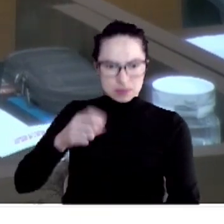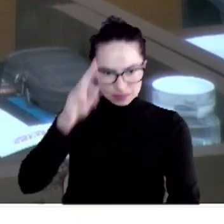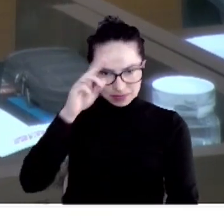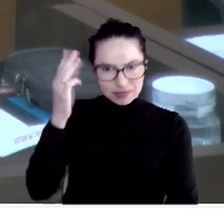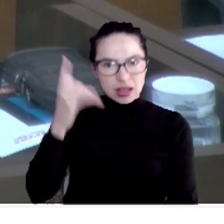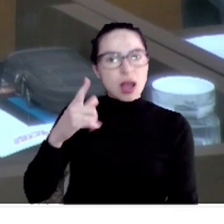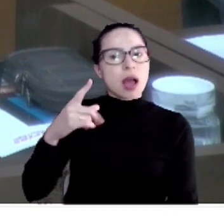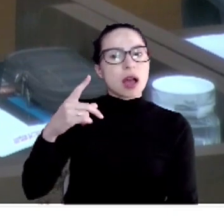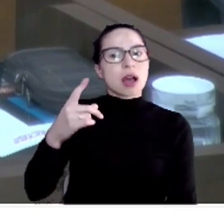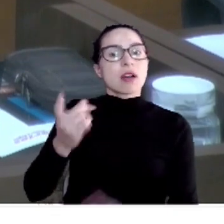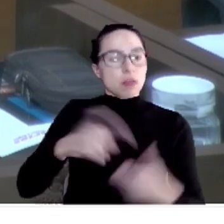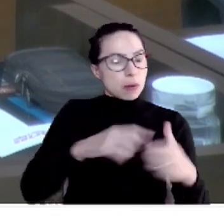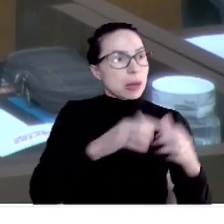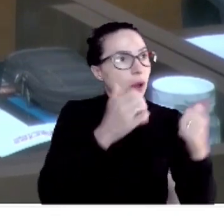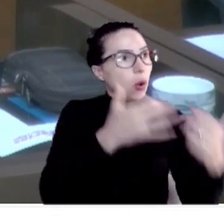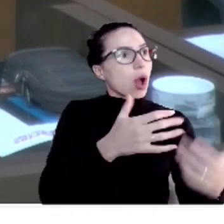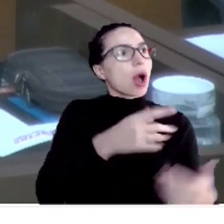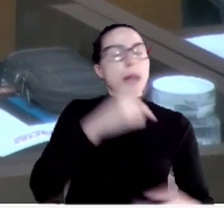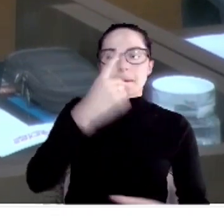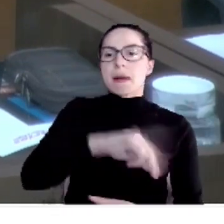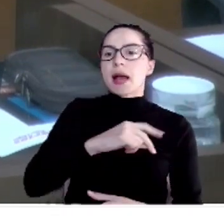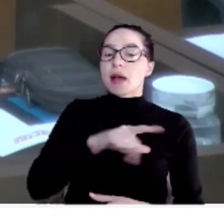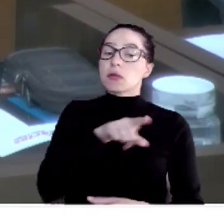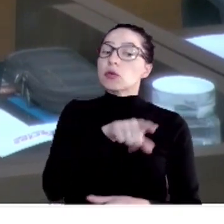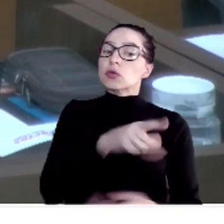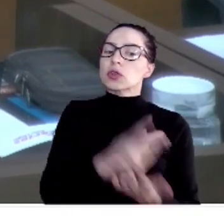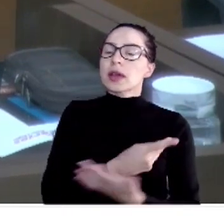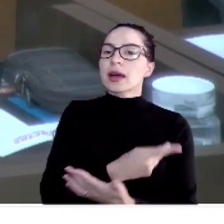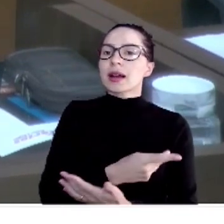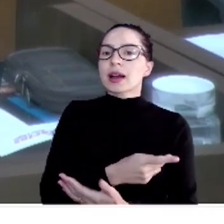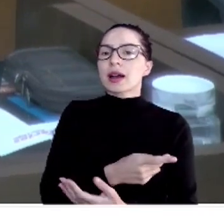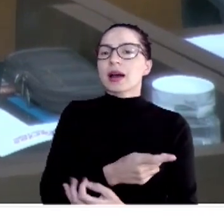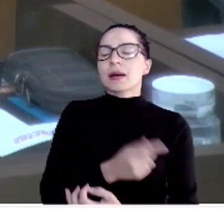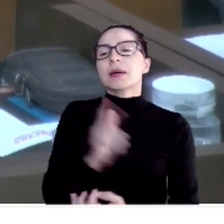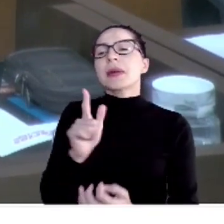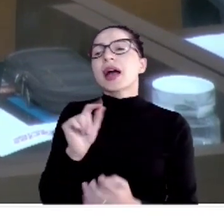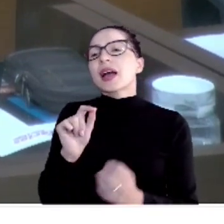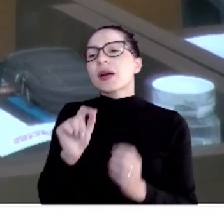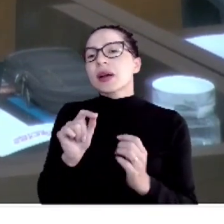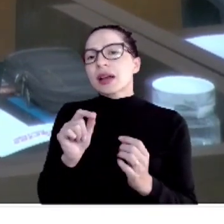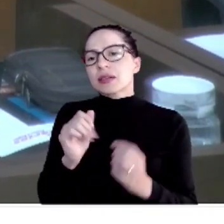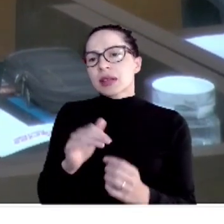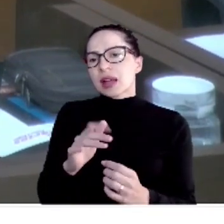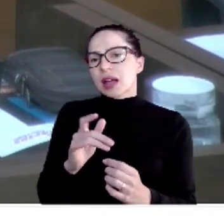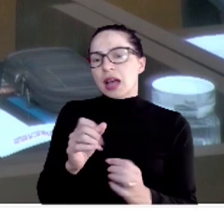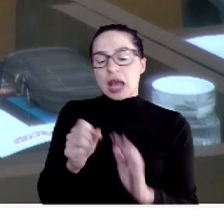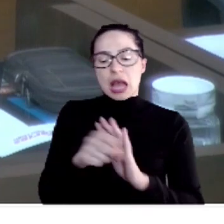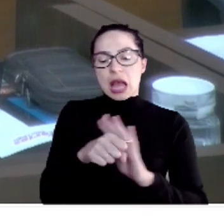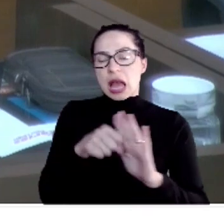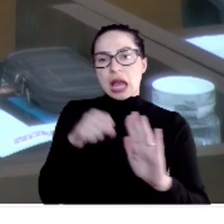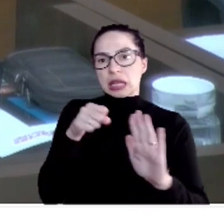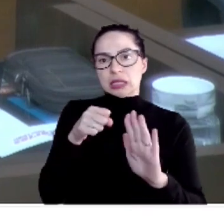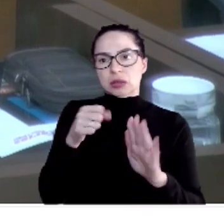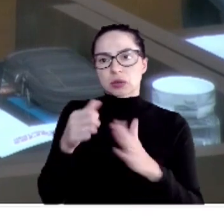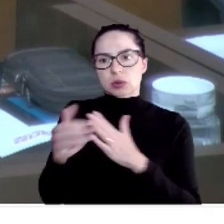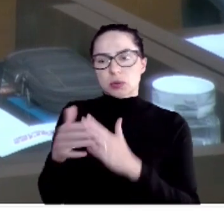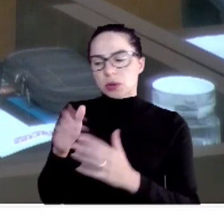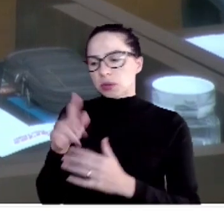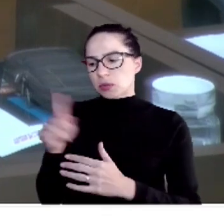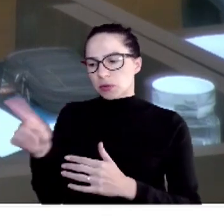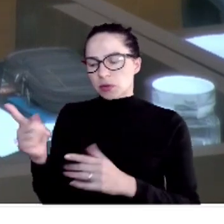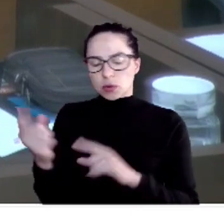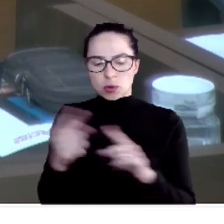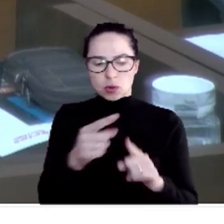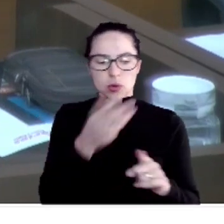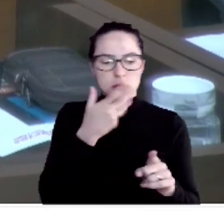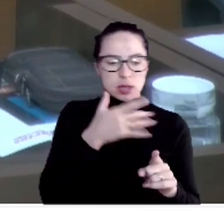novo, que alguma coisa fez de errado. Mas sabe o que eu queria dizer? Agressão de forma alguma, nem da forma do professor com criança, nem criança,